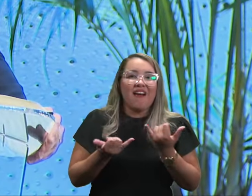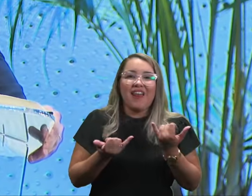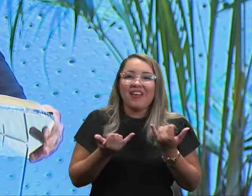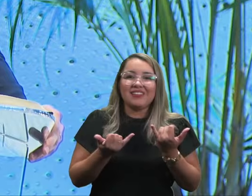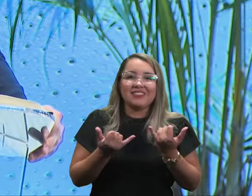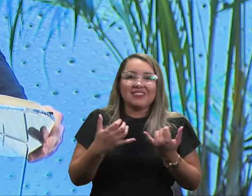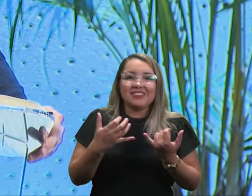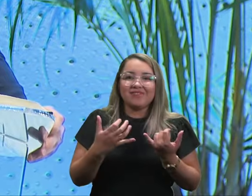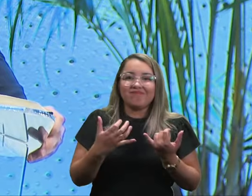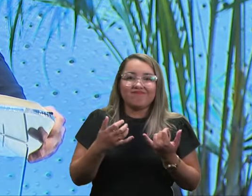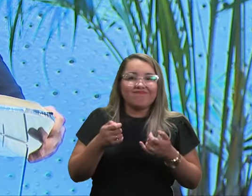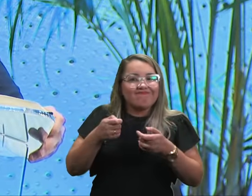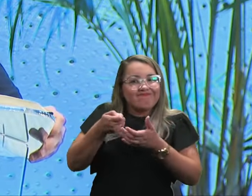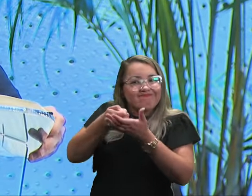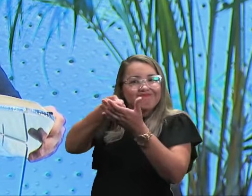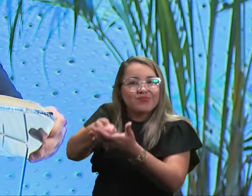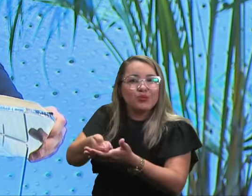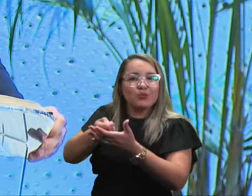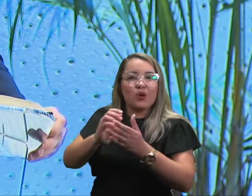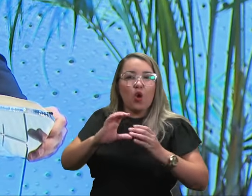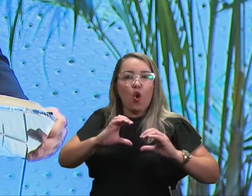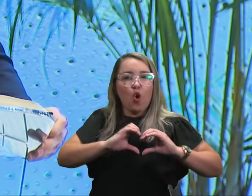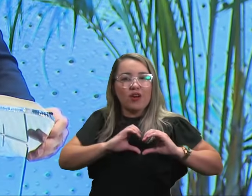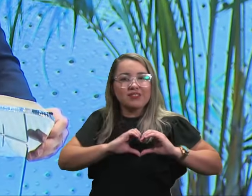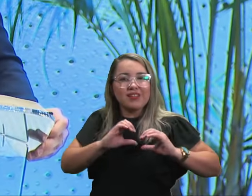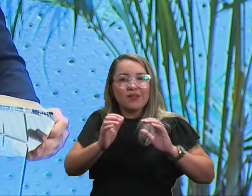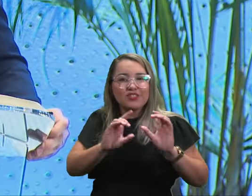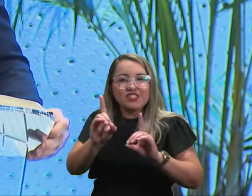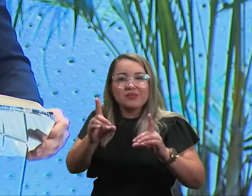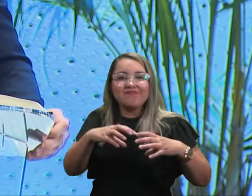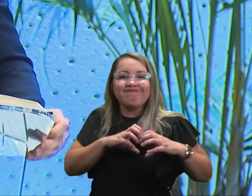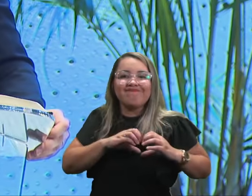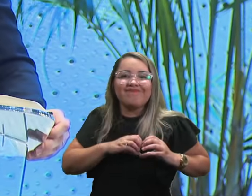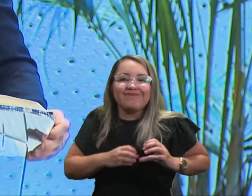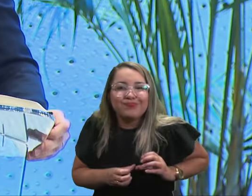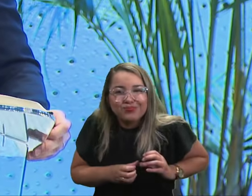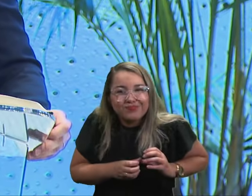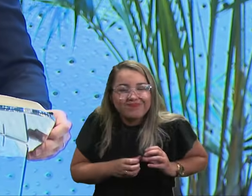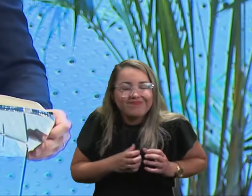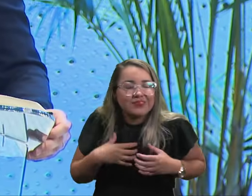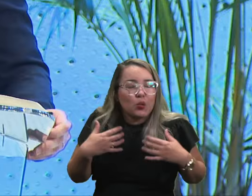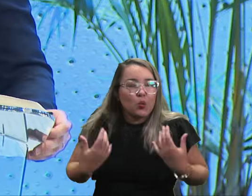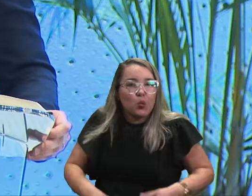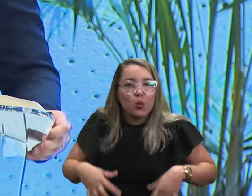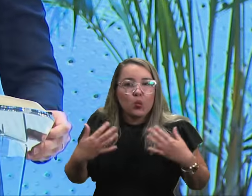naquela noite. E Jesus está dizendo: se vocês não tiverem amor de uns para com os outros,